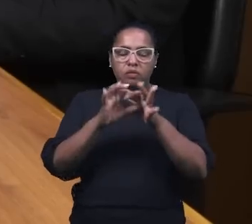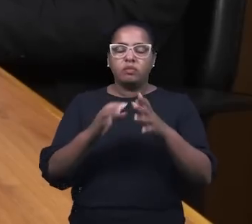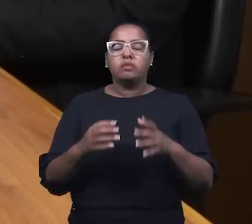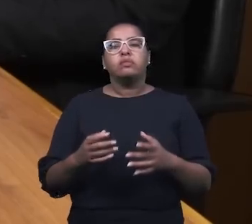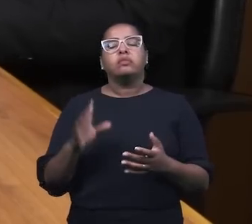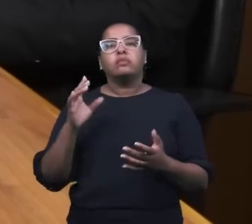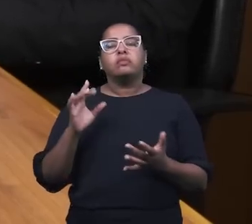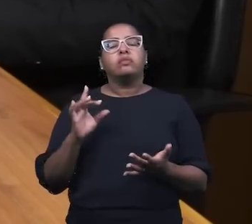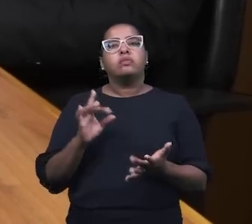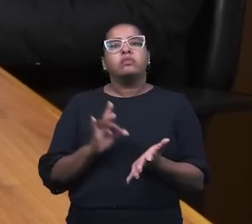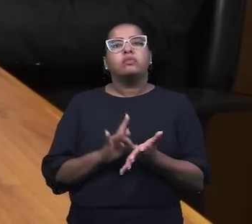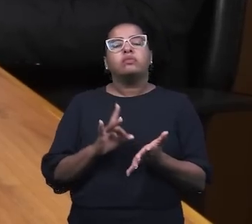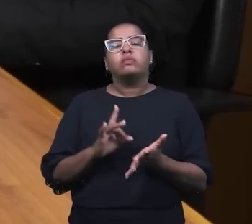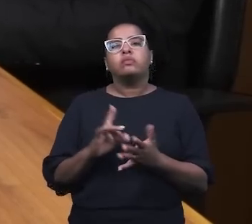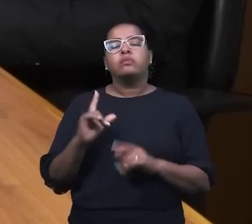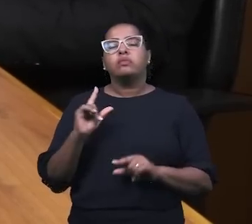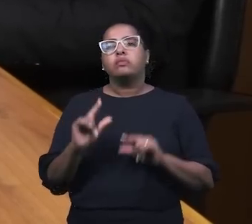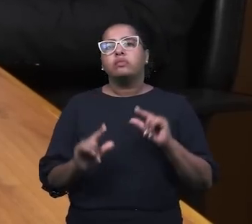E, de fato,